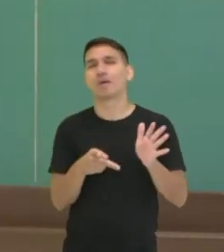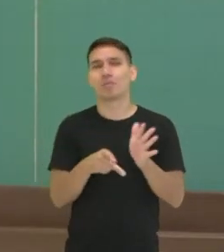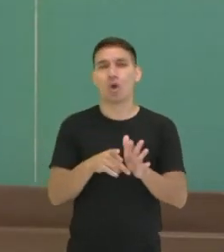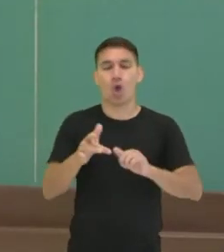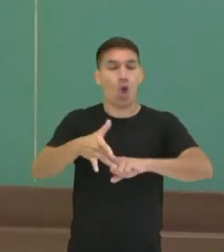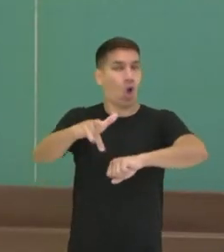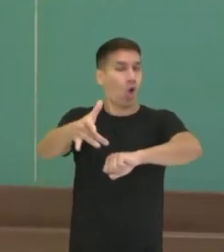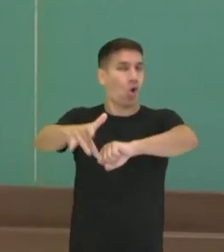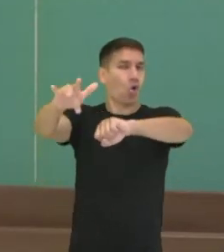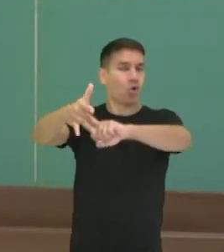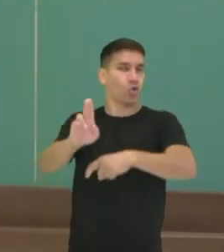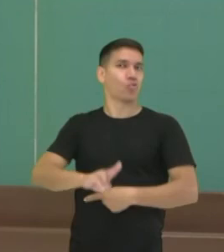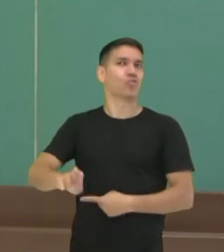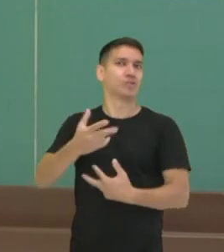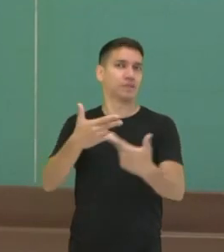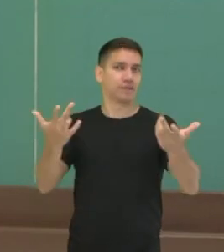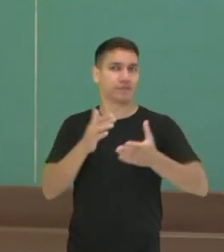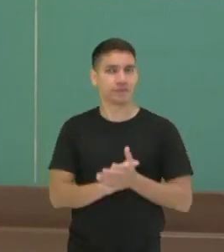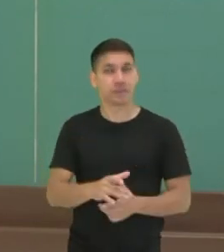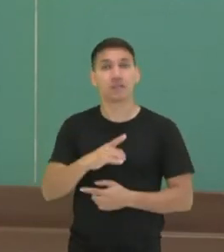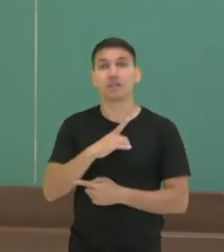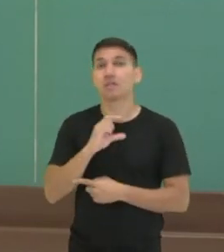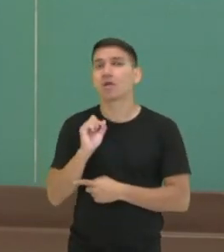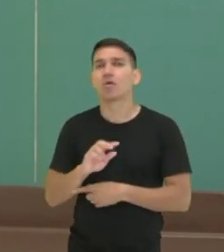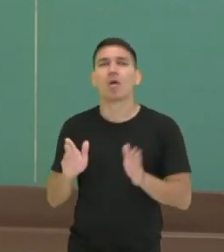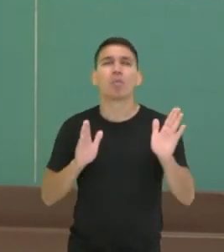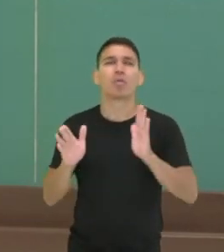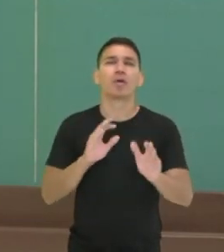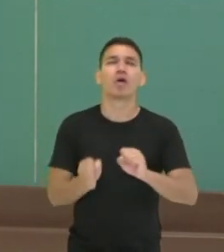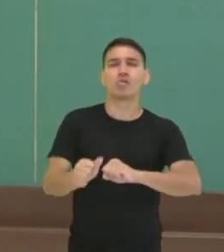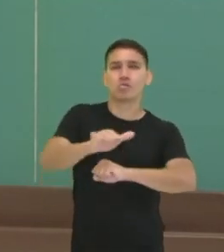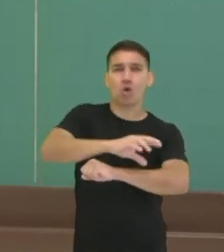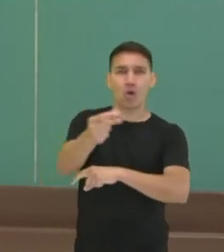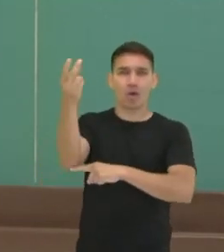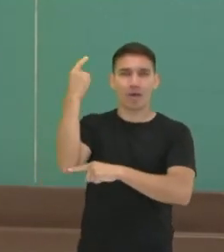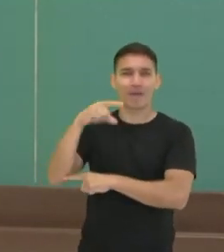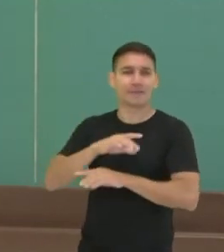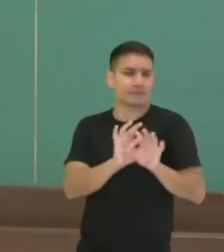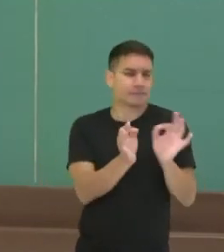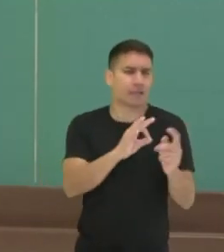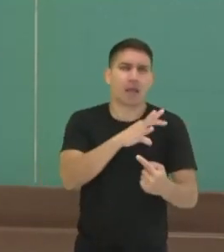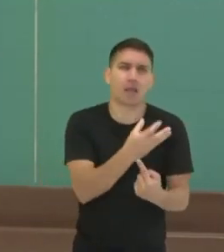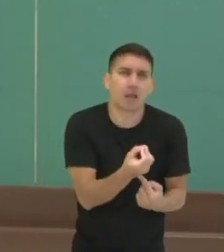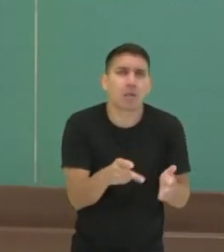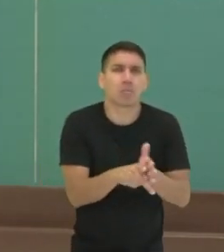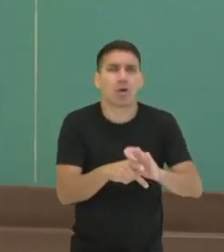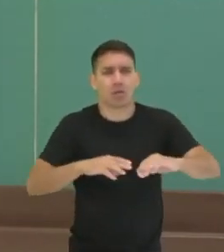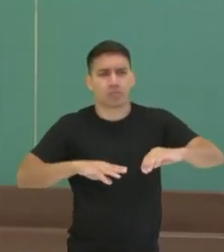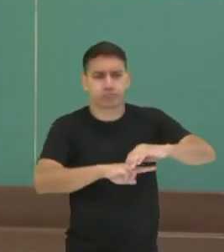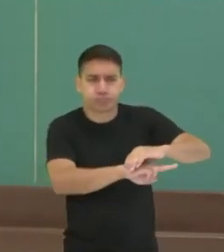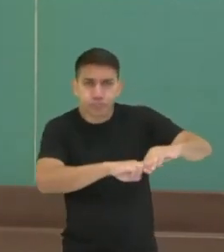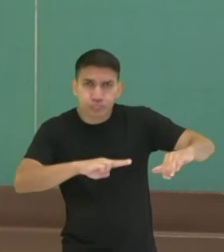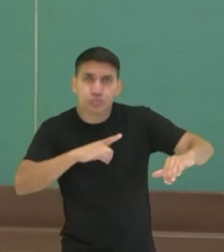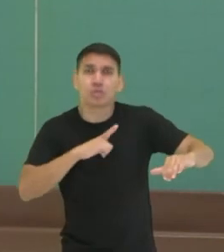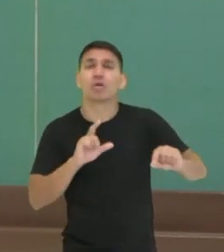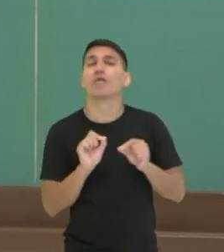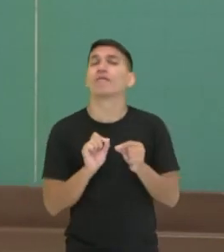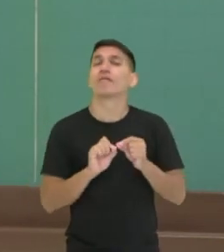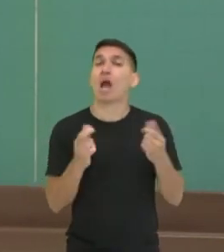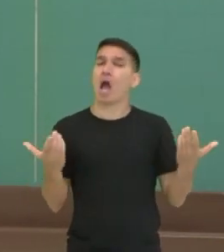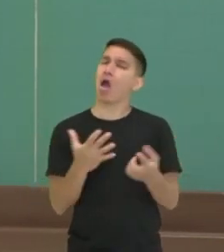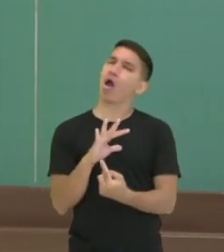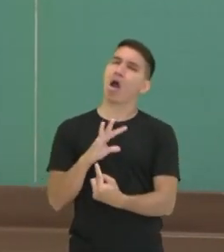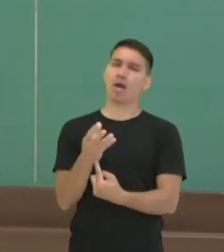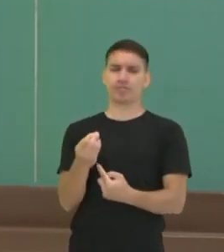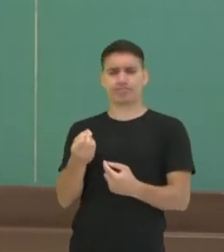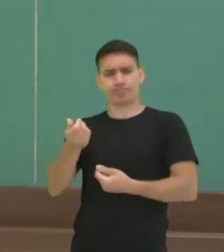muito trabalhado. Como nós tínhamos lá, na época de Roma Antiga, nós tínhamos uma arte simples feita nas catacumbas, agora nós temos uma arte majestosa,